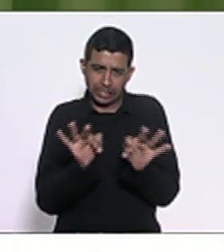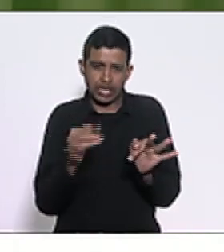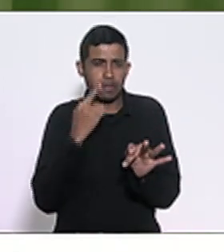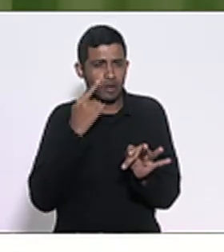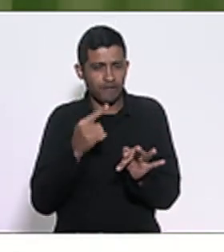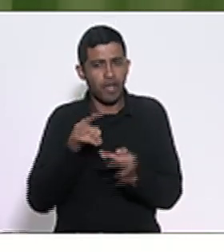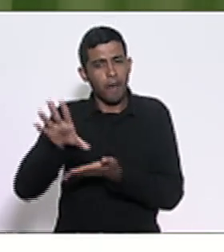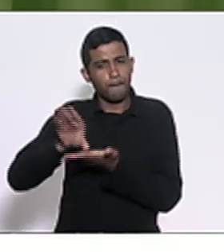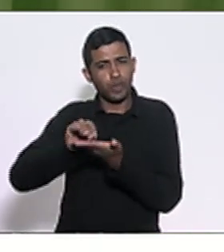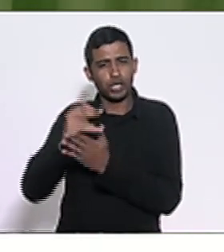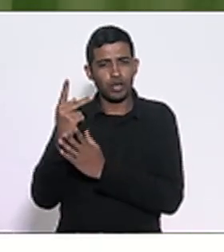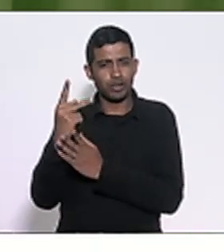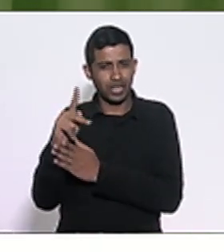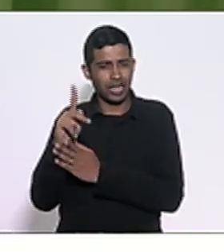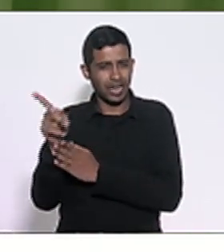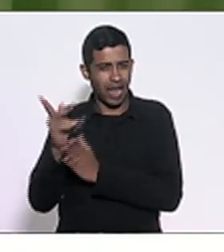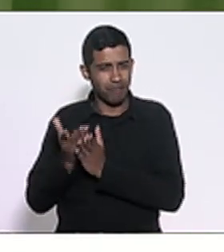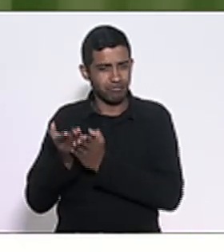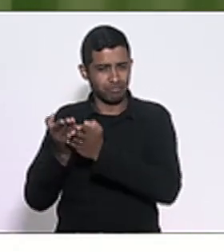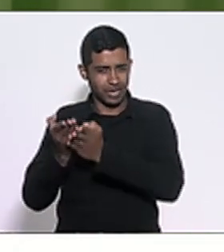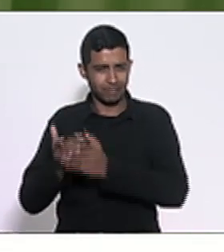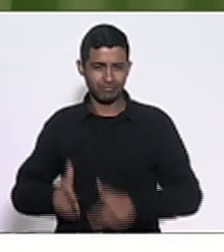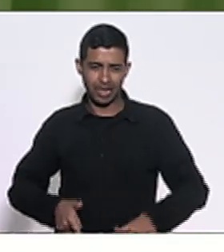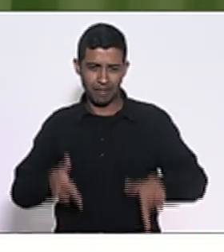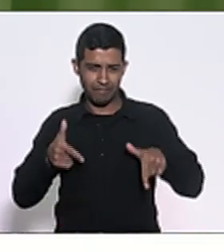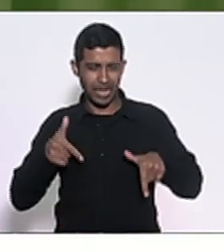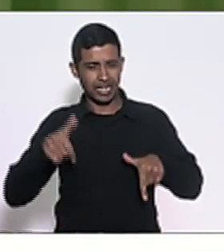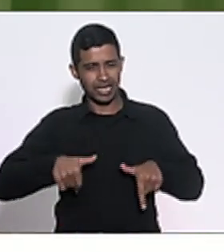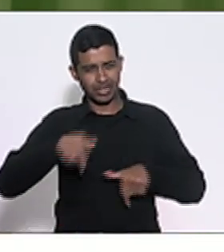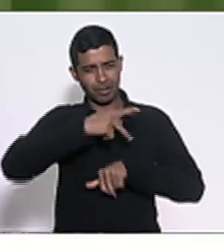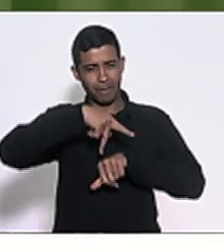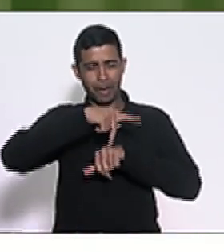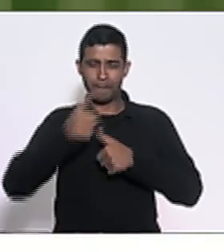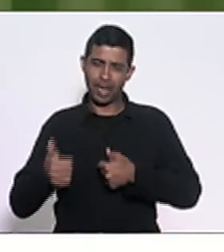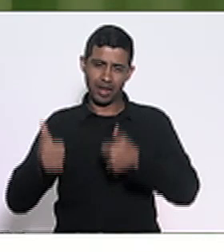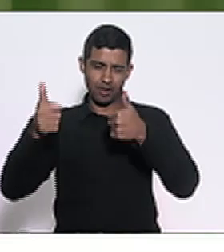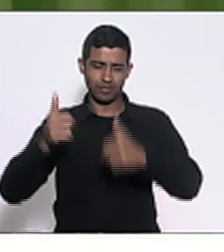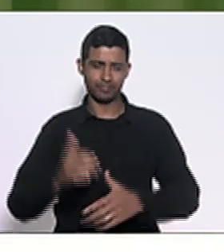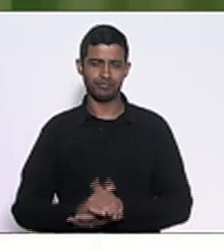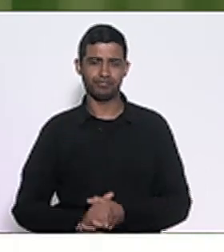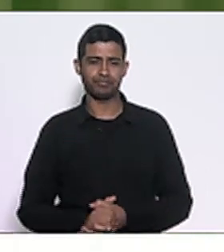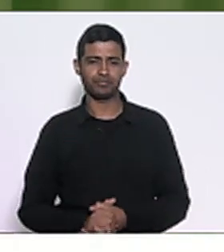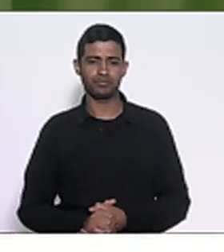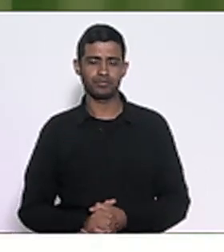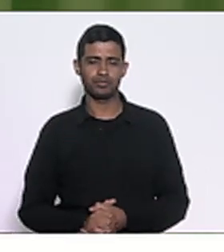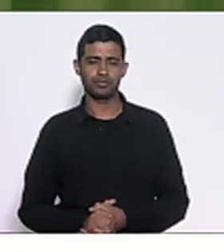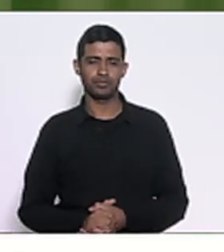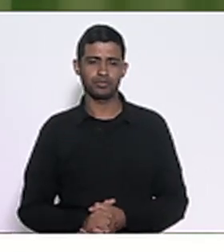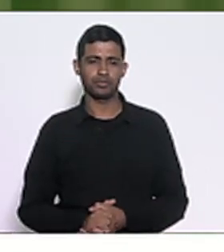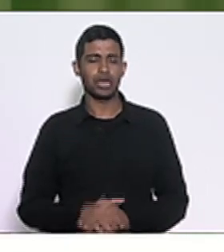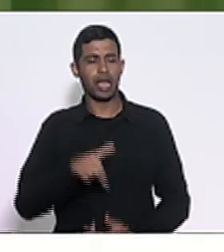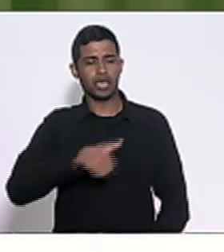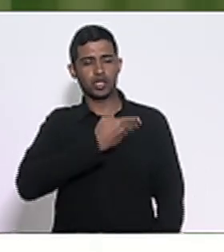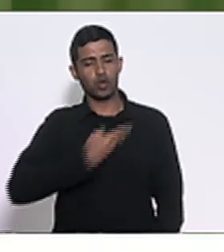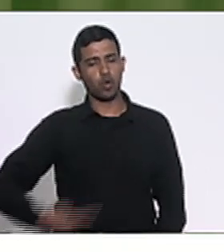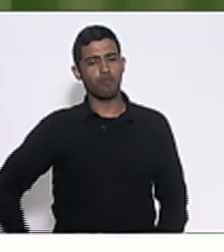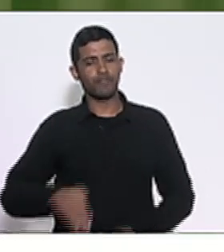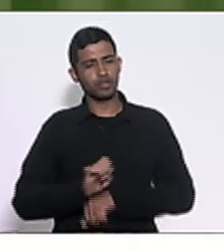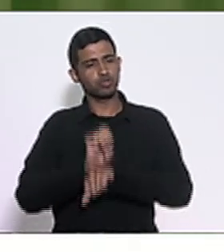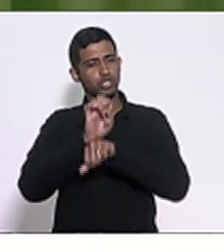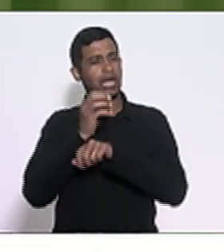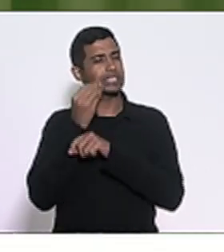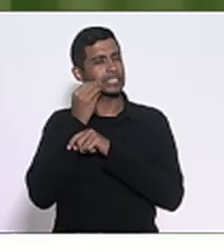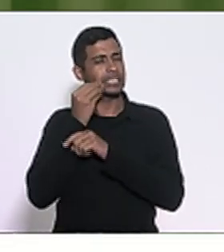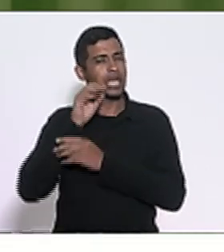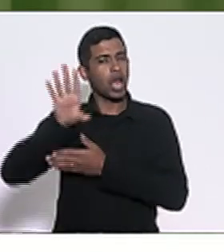das Forças Armadas que talvez seja um dos melhores em área pública do país, para o governo do Estado, tentando replicar